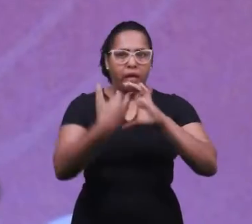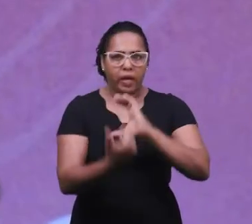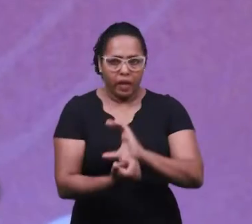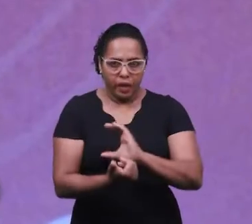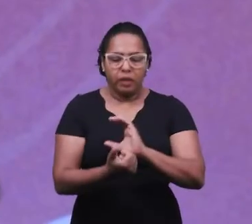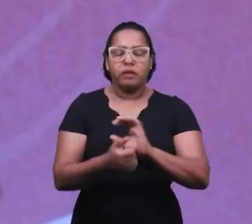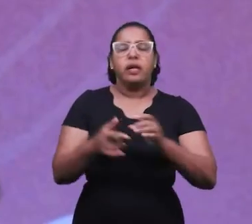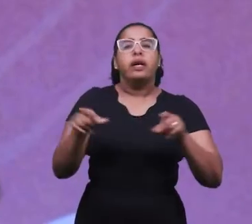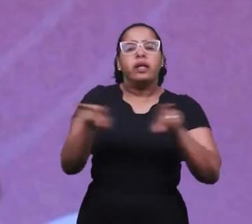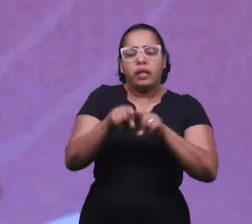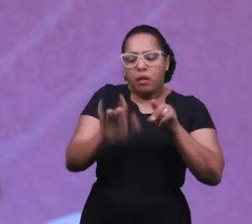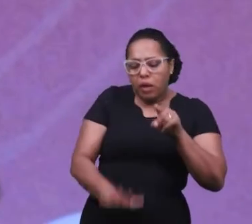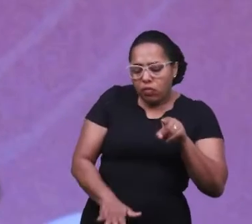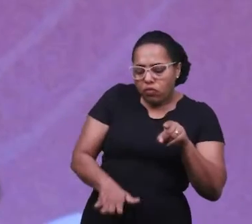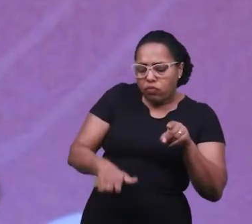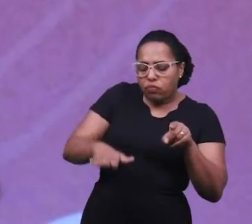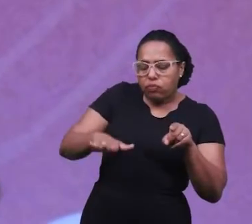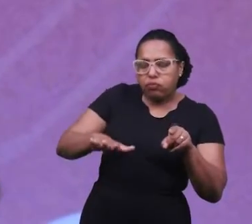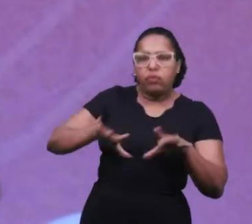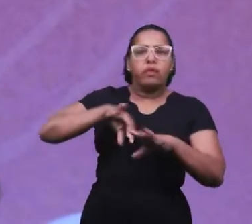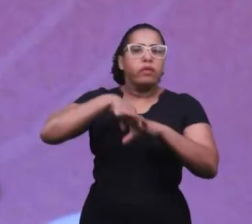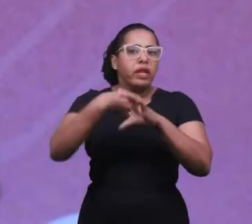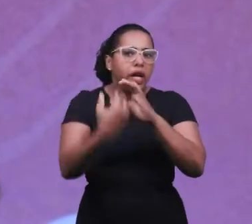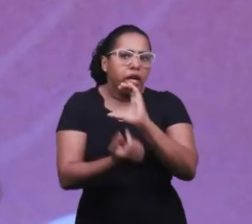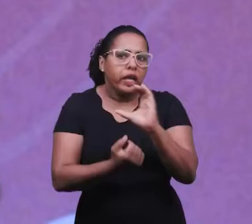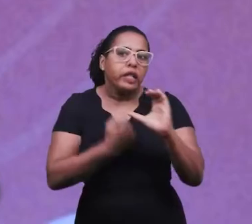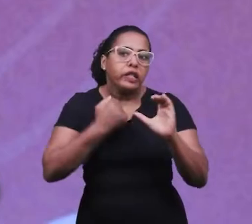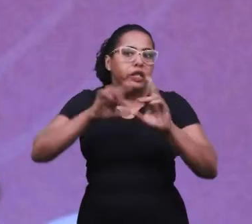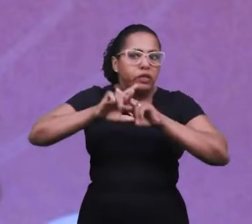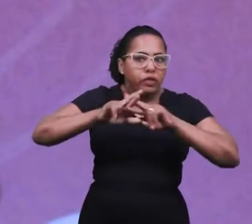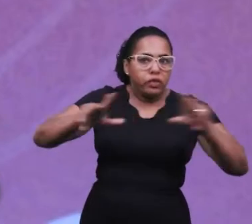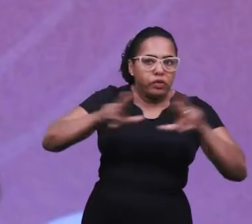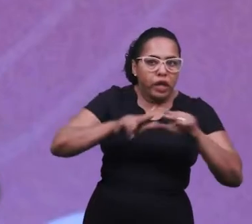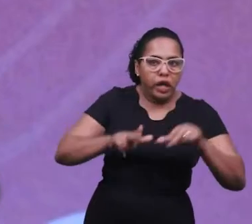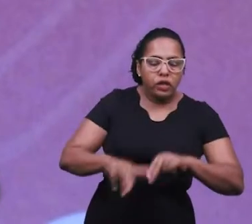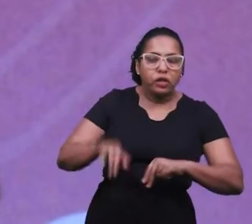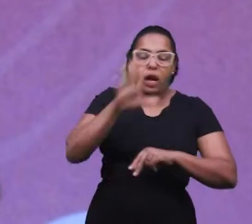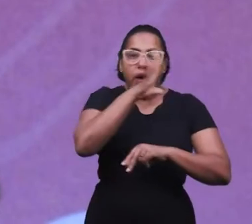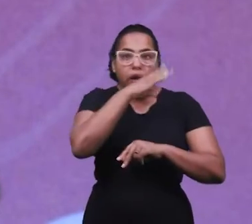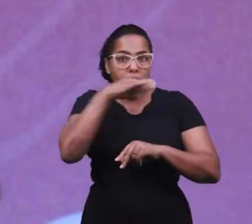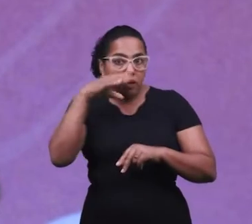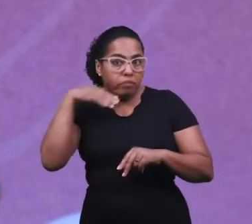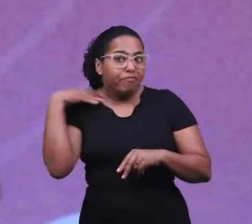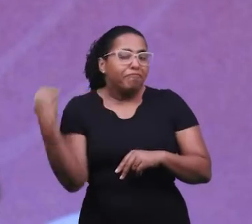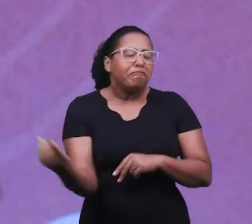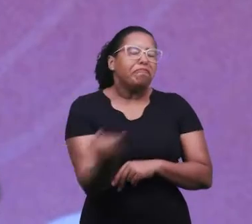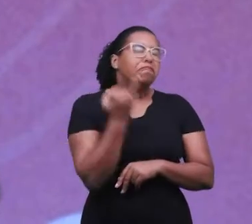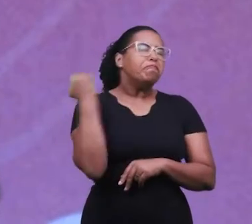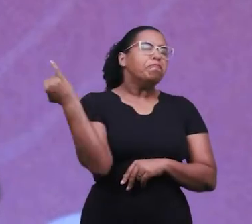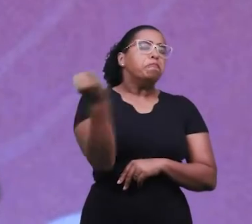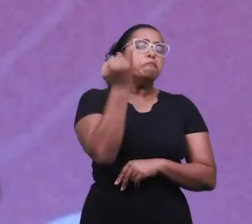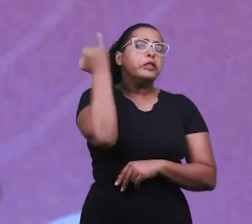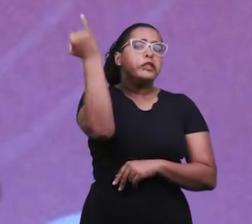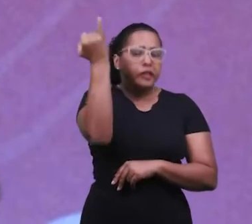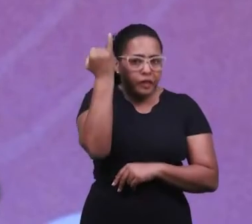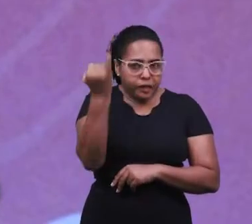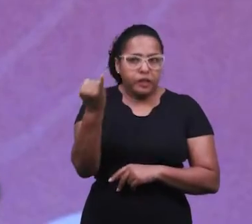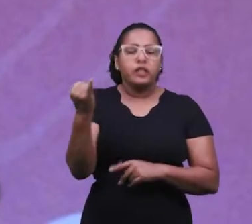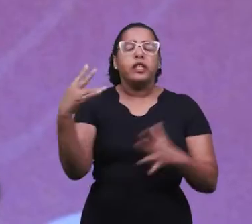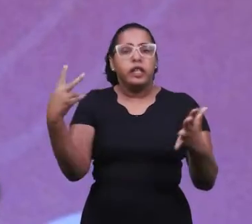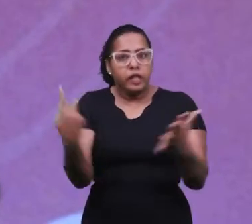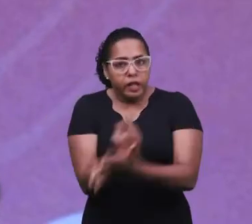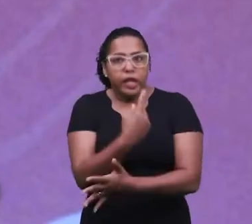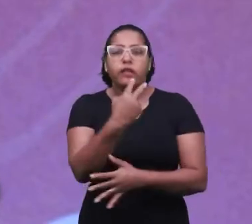as fases da infância, temos outras características. Na adolescência, é um momento de extrema importância, porque acontecem